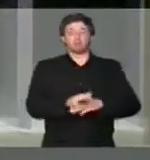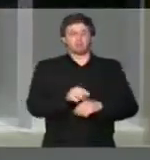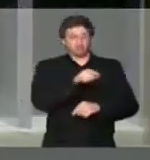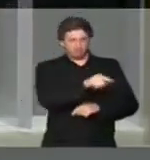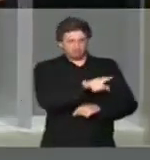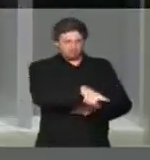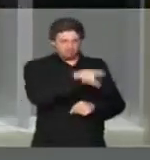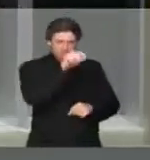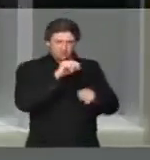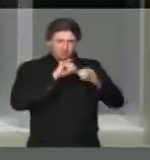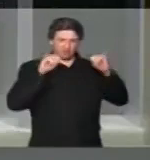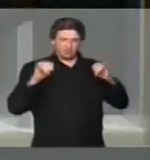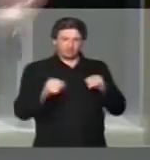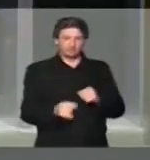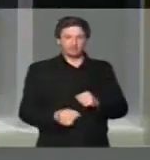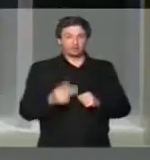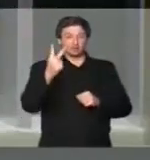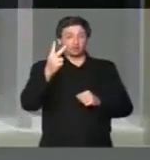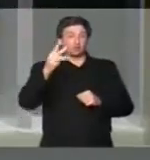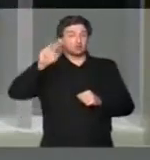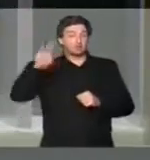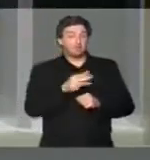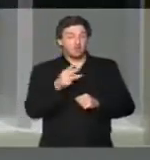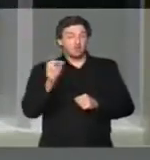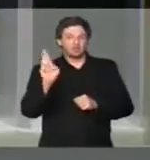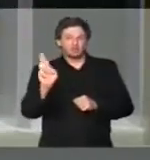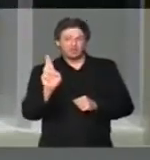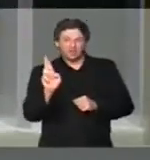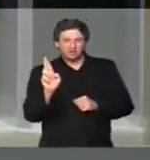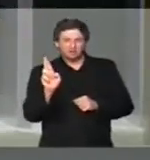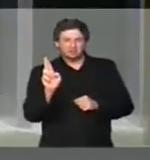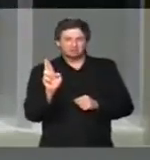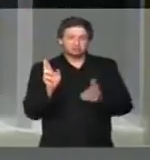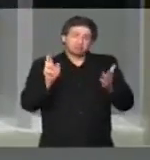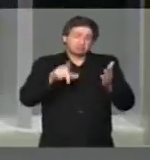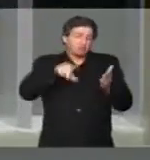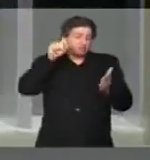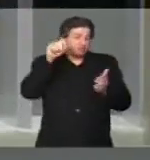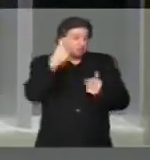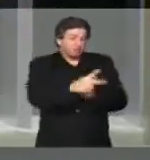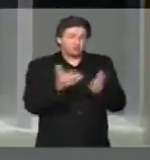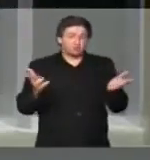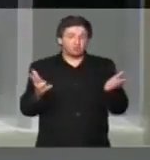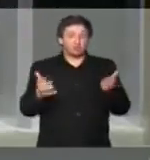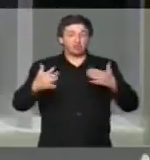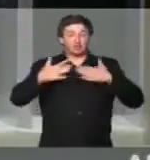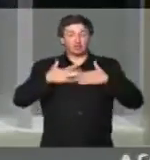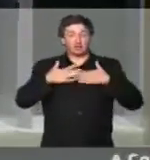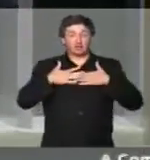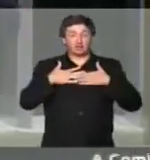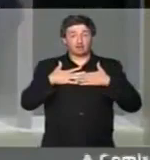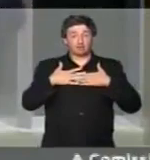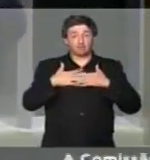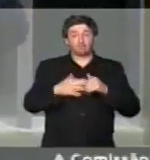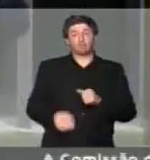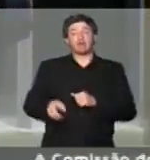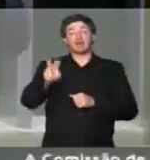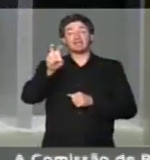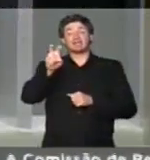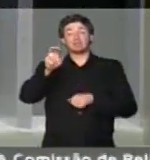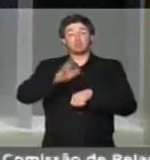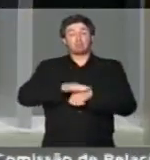excelência faz uma campanha de mais de R milhões de reais é uma escolha também a minha foi uma das cinco